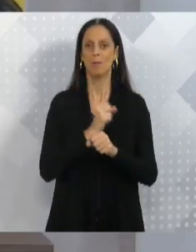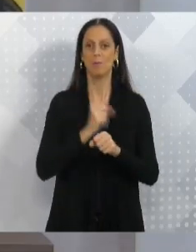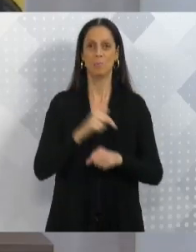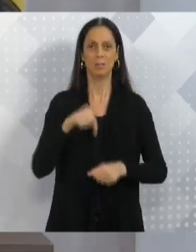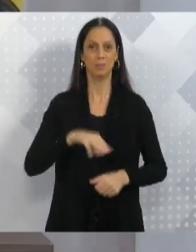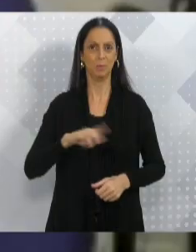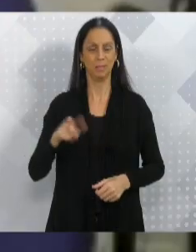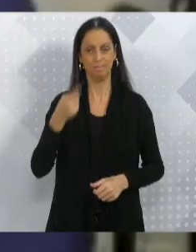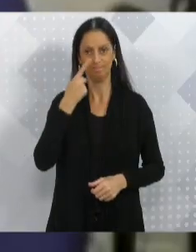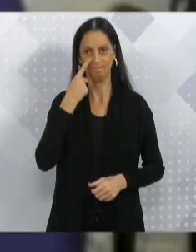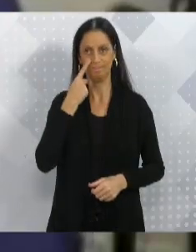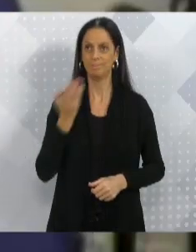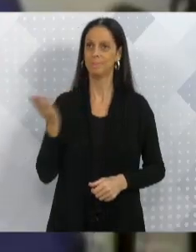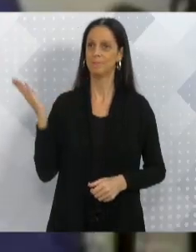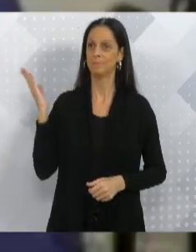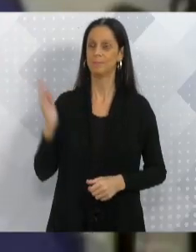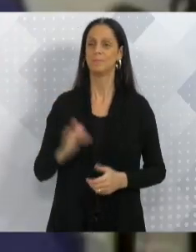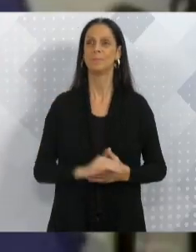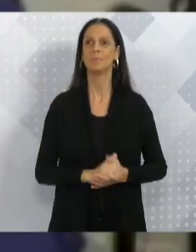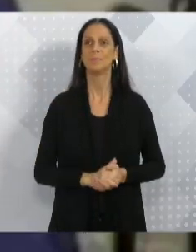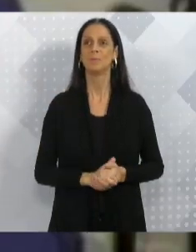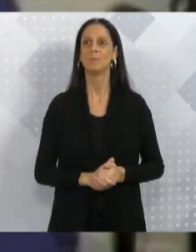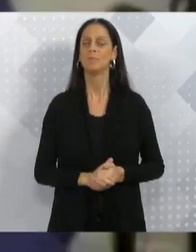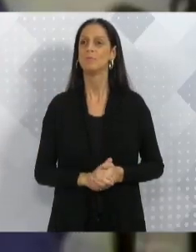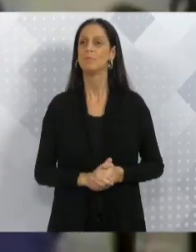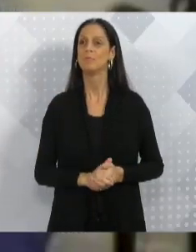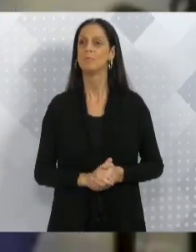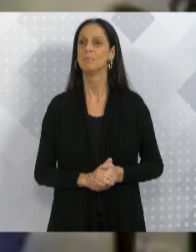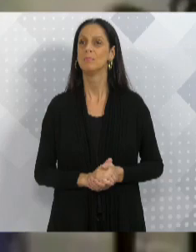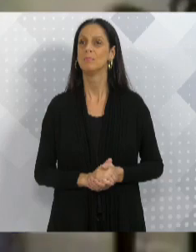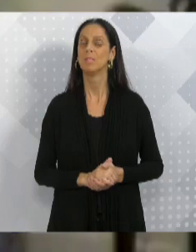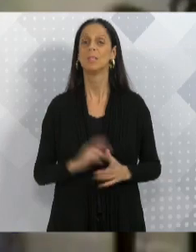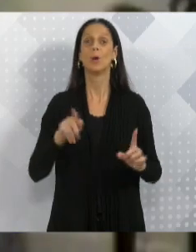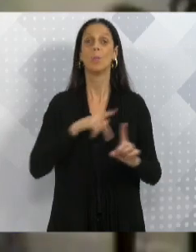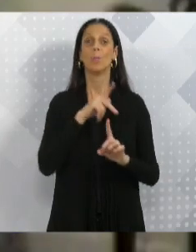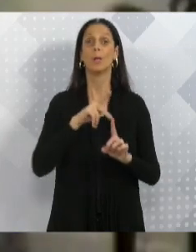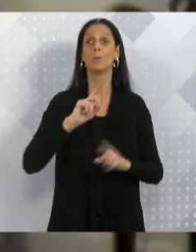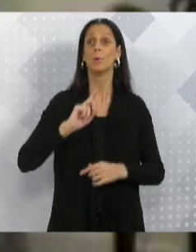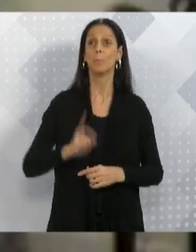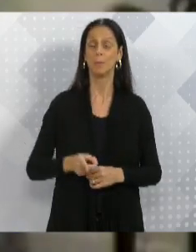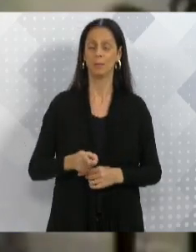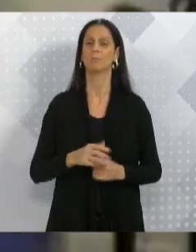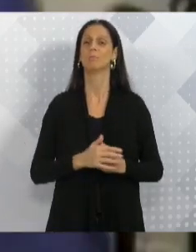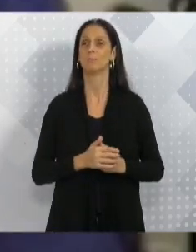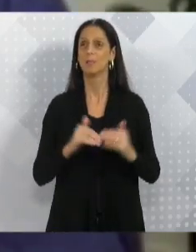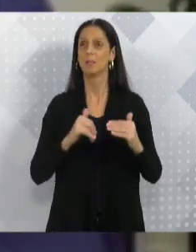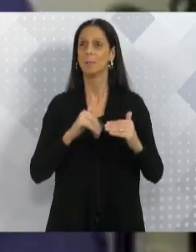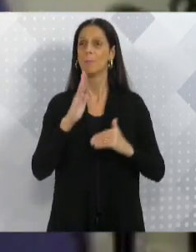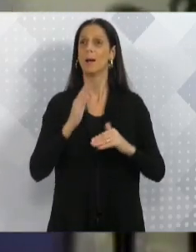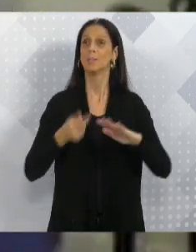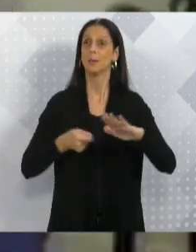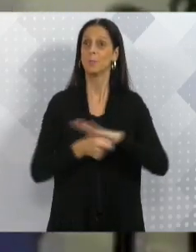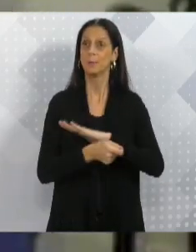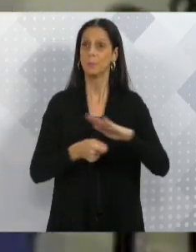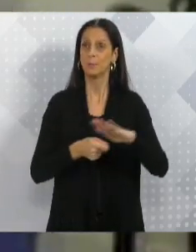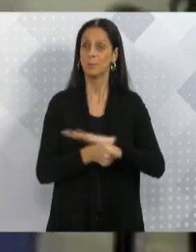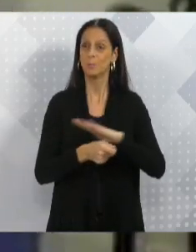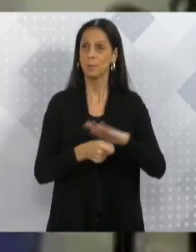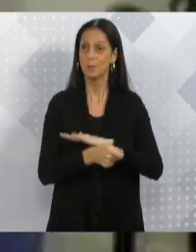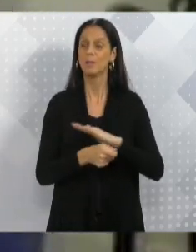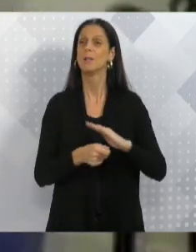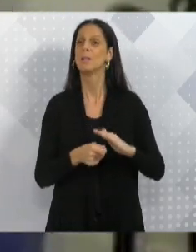Blumenau. Atenção, Blumenau, plano mil de novo chegando aí. Mais investimento, liberando,